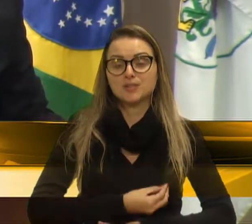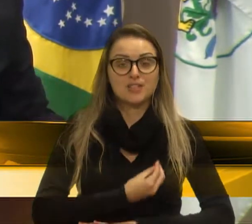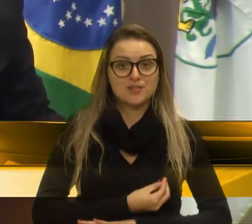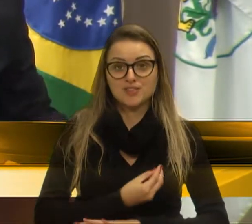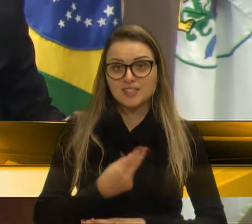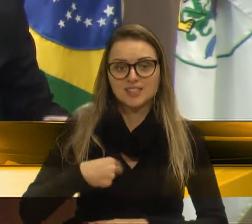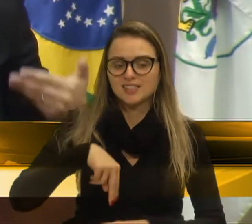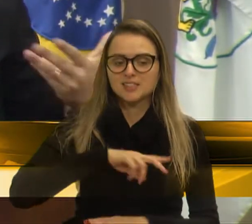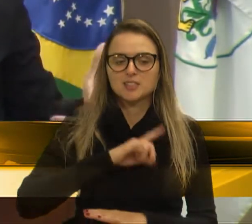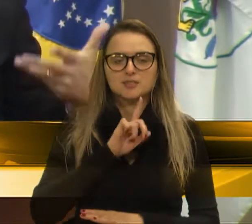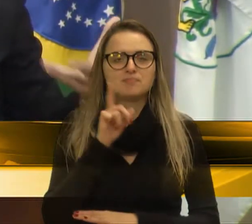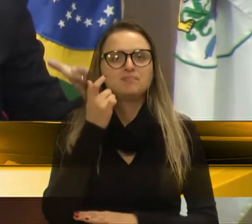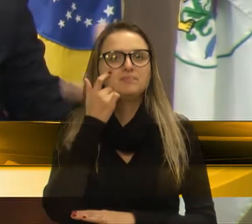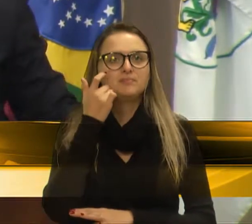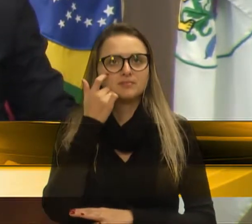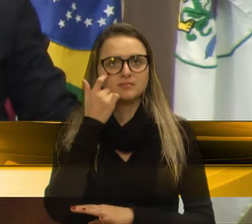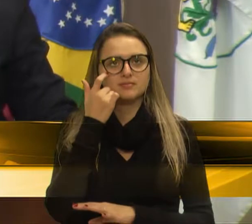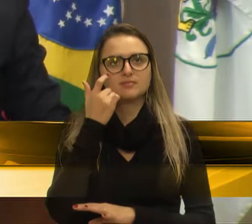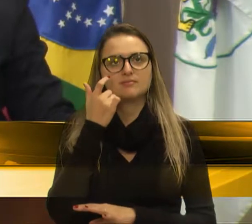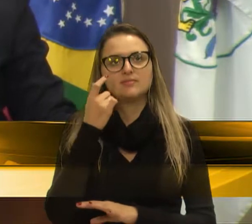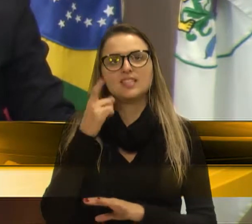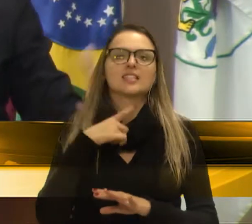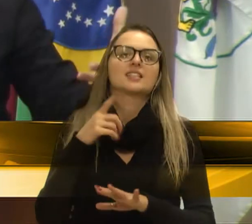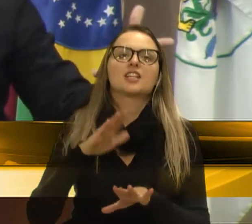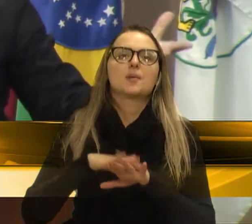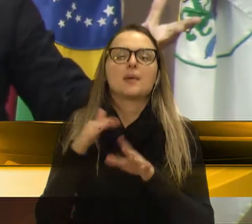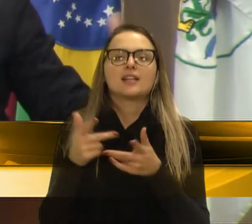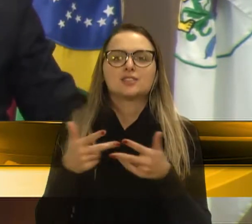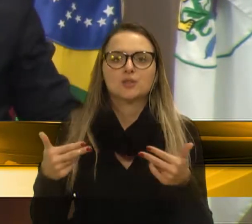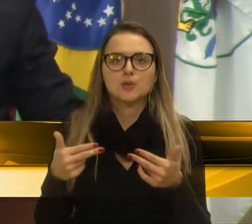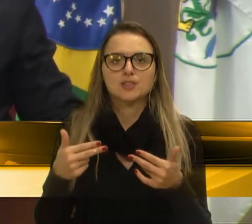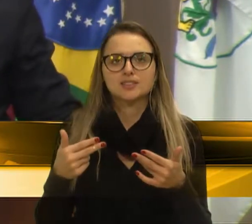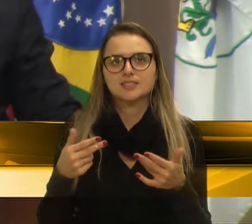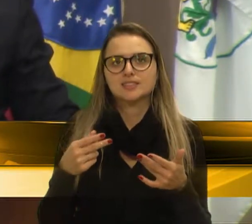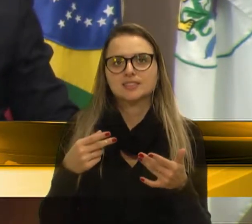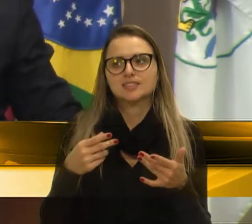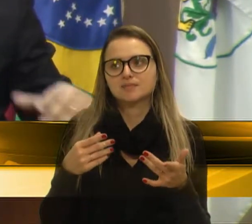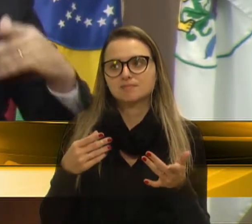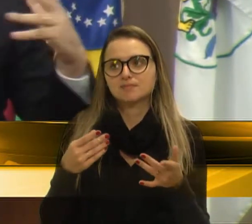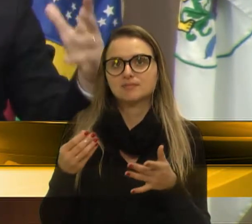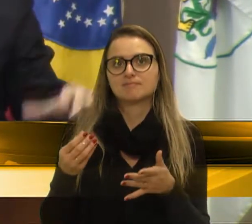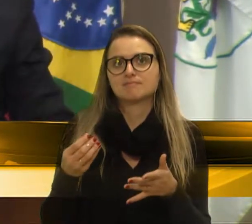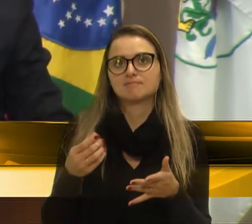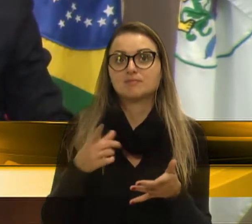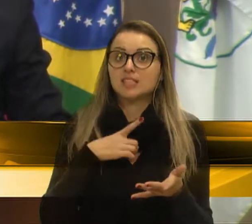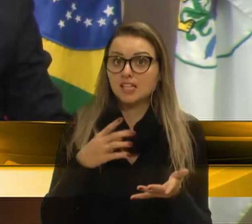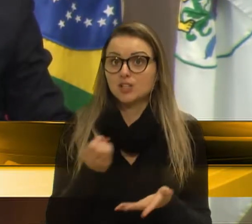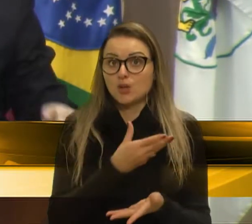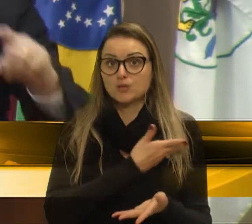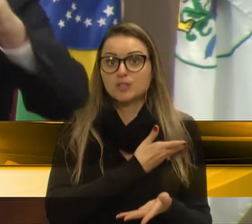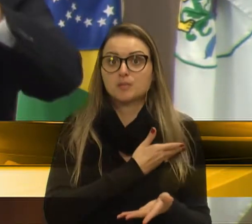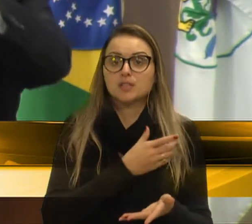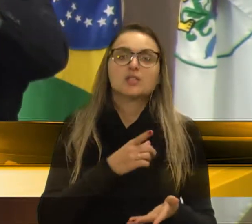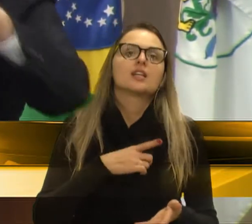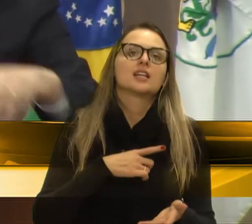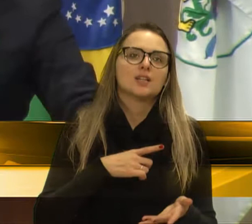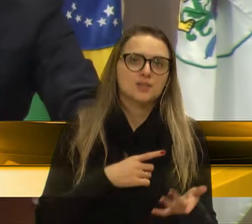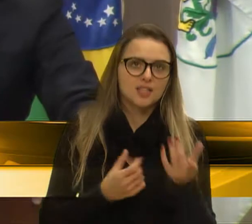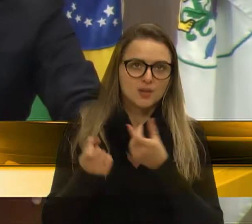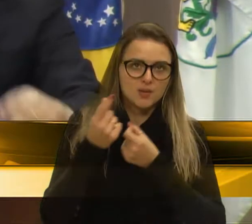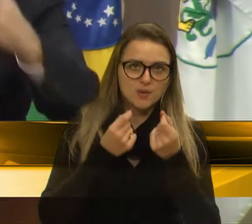imagine mais construir novos amigos. Eu construí alguns, muito